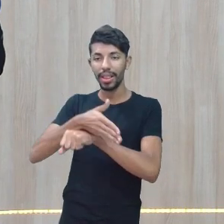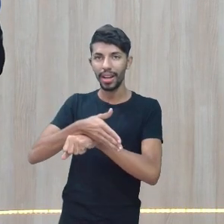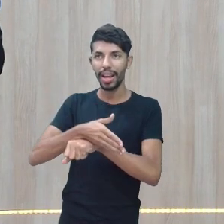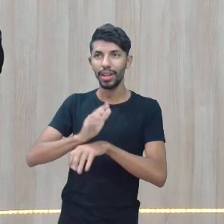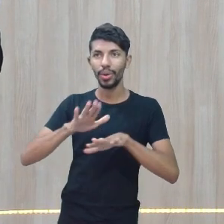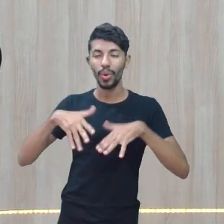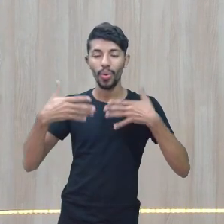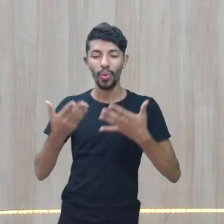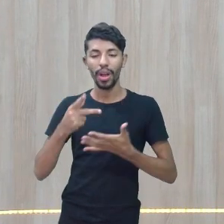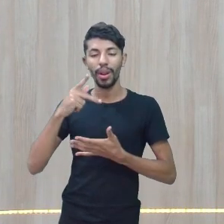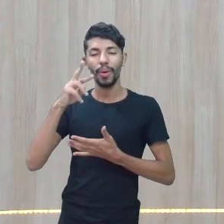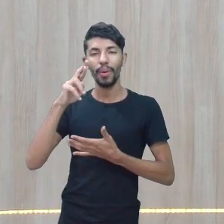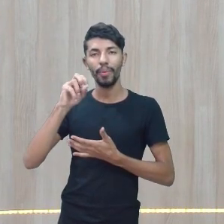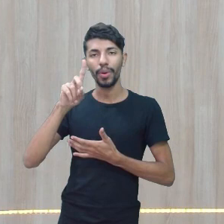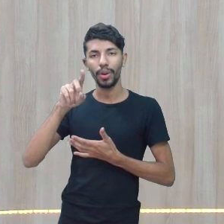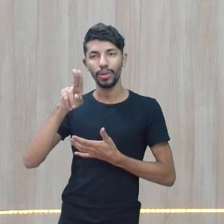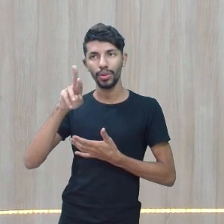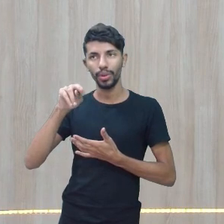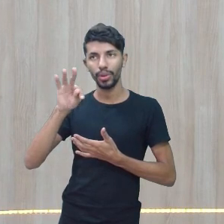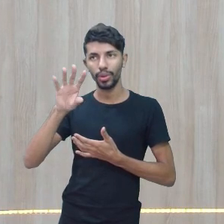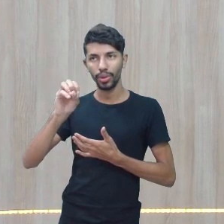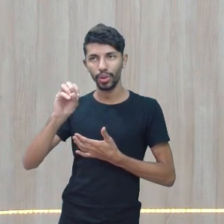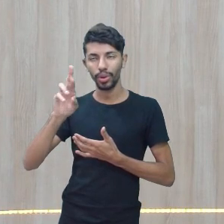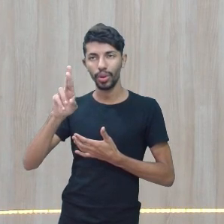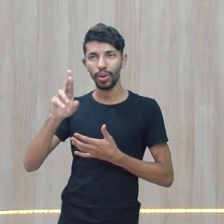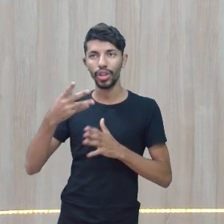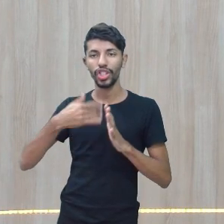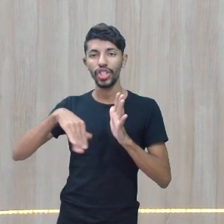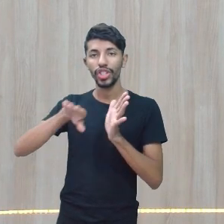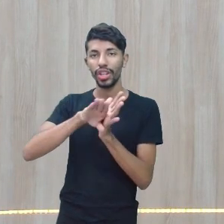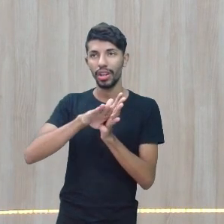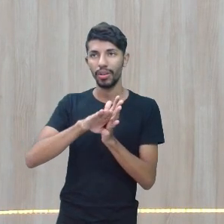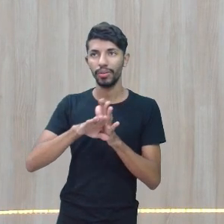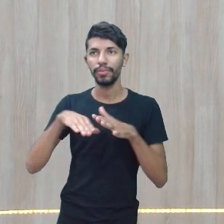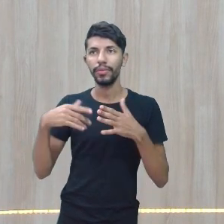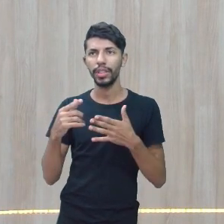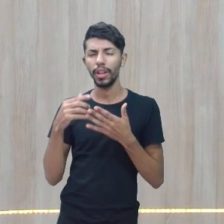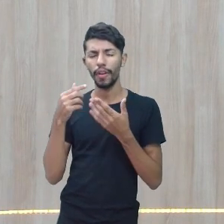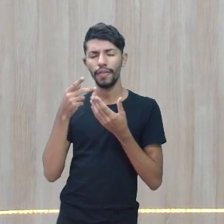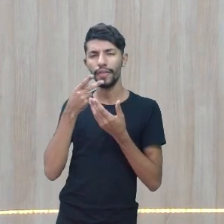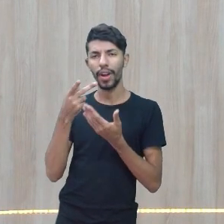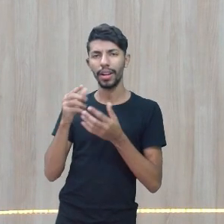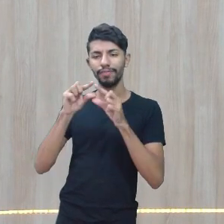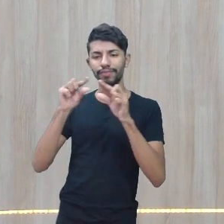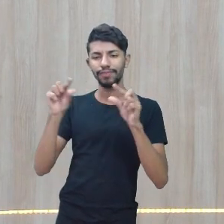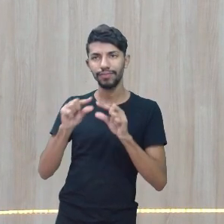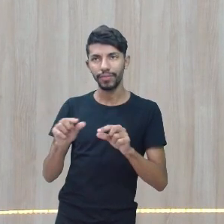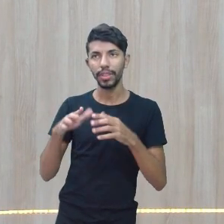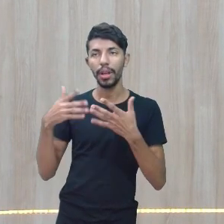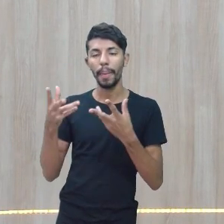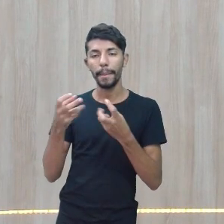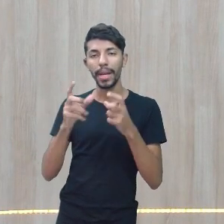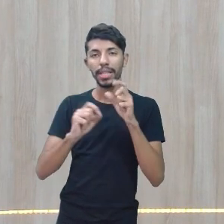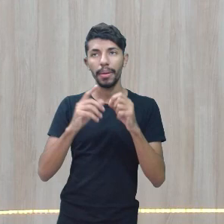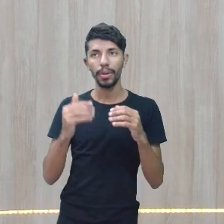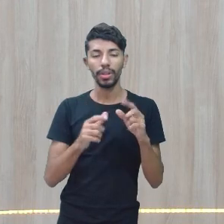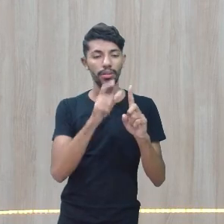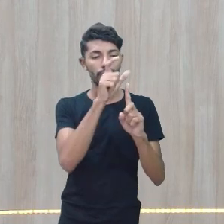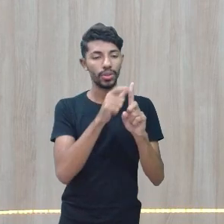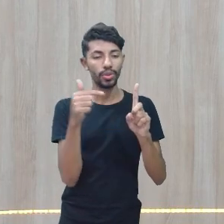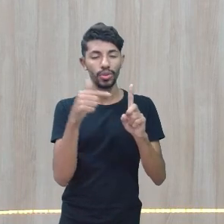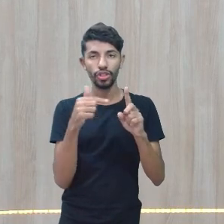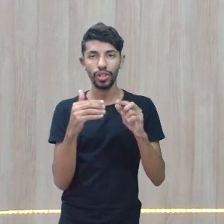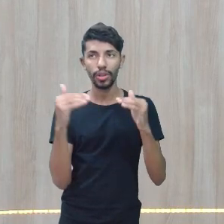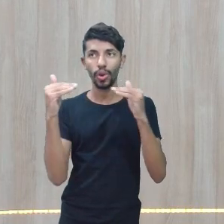você fala assim, você percebe que o verbo concorda com o sujeito, não é? O sujeito fica na